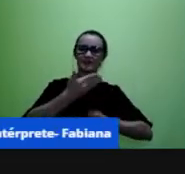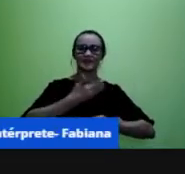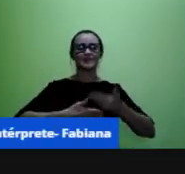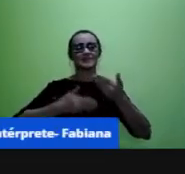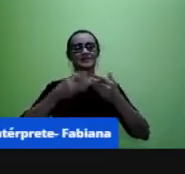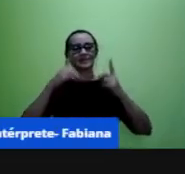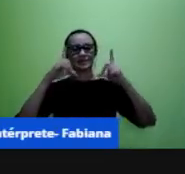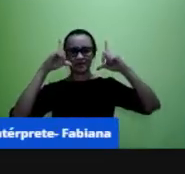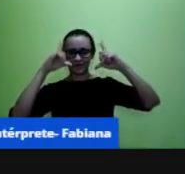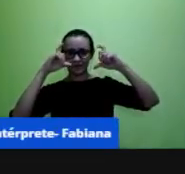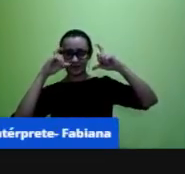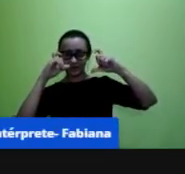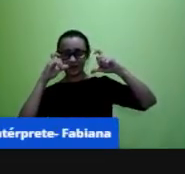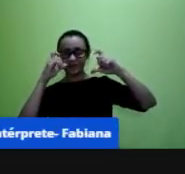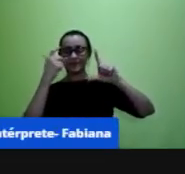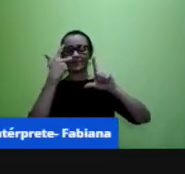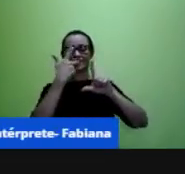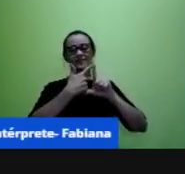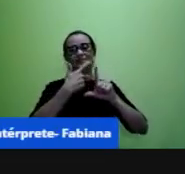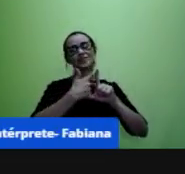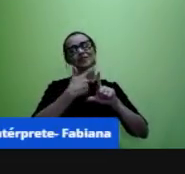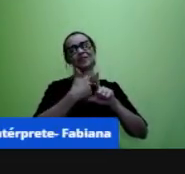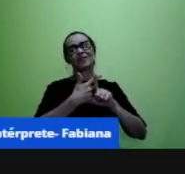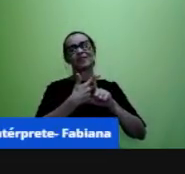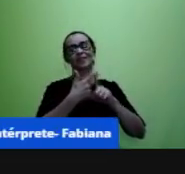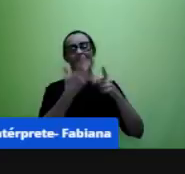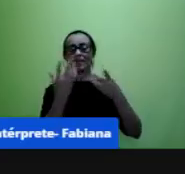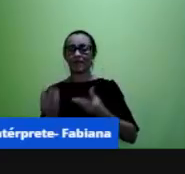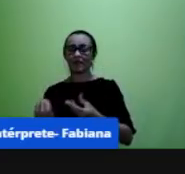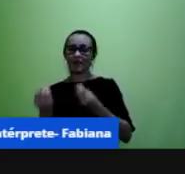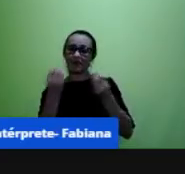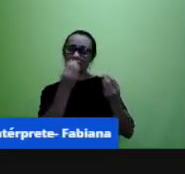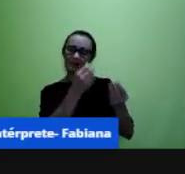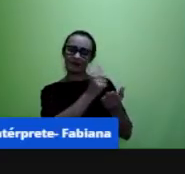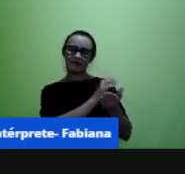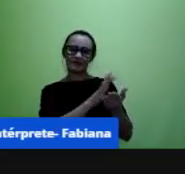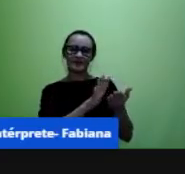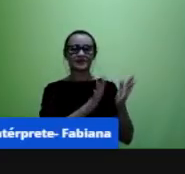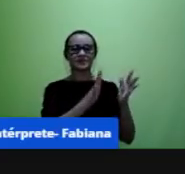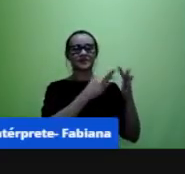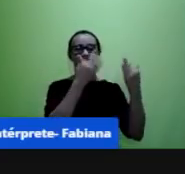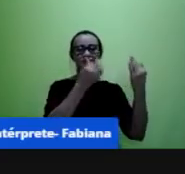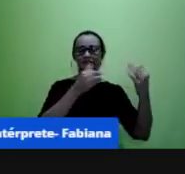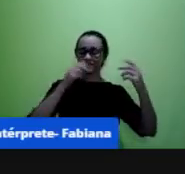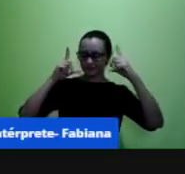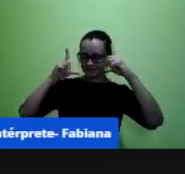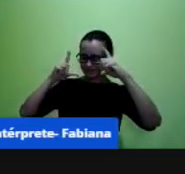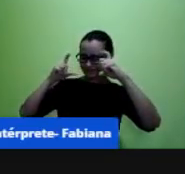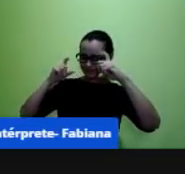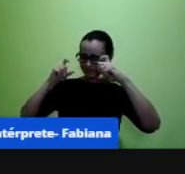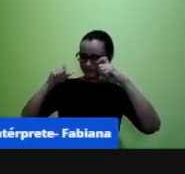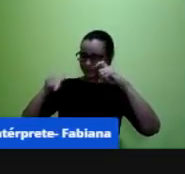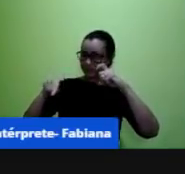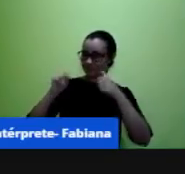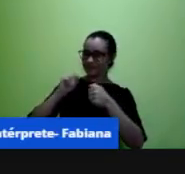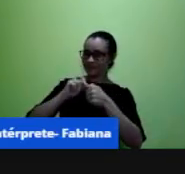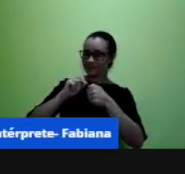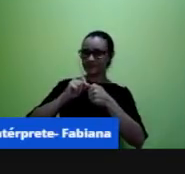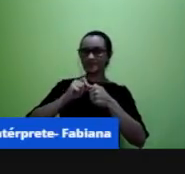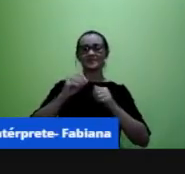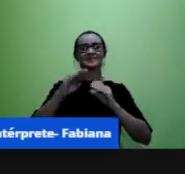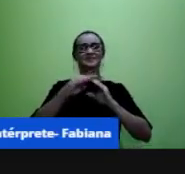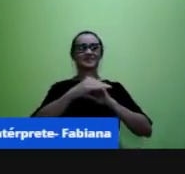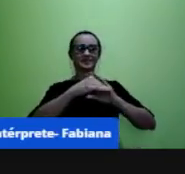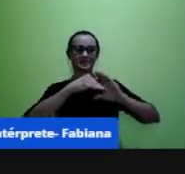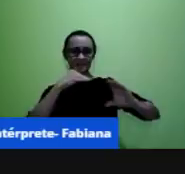fotos. Eu mando a atividade e os pais filmam ou tiram foto das crianças para eu ver como eles estão fazendo a atividade. E